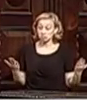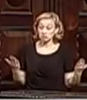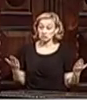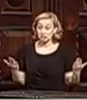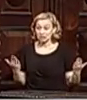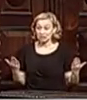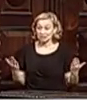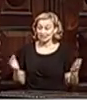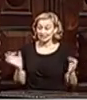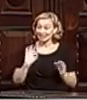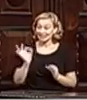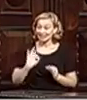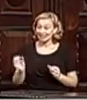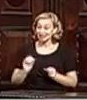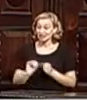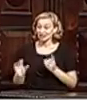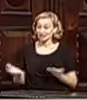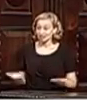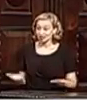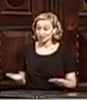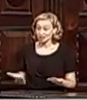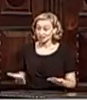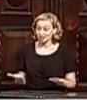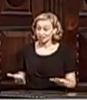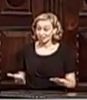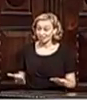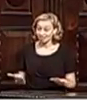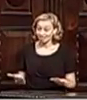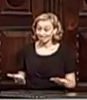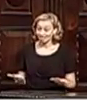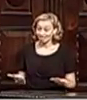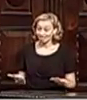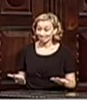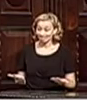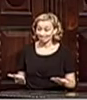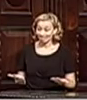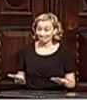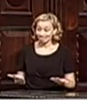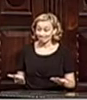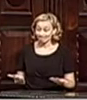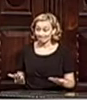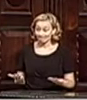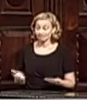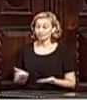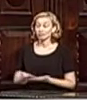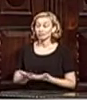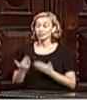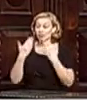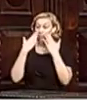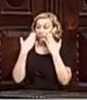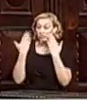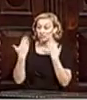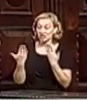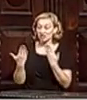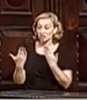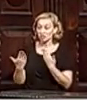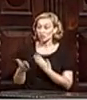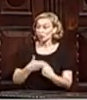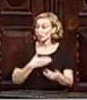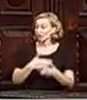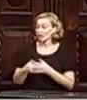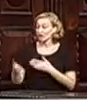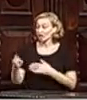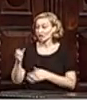que nenhuma operação conjunta das forças federais com as forças do Estado do Rio de Janeiro apresentaram qualquer